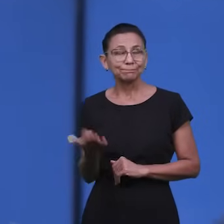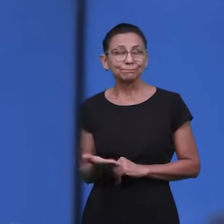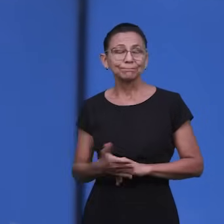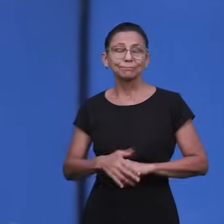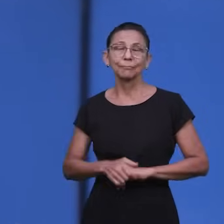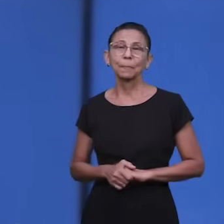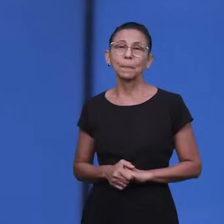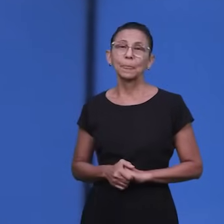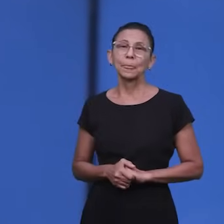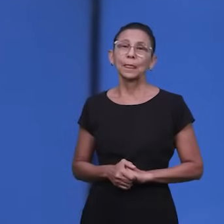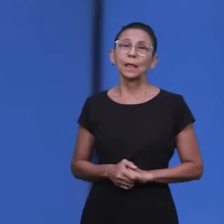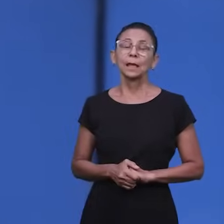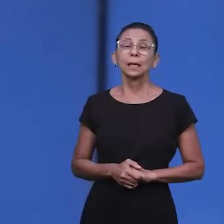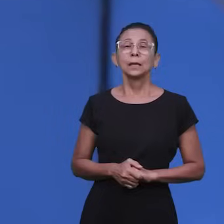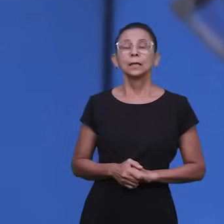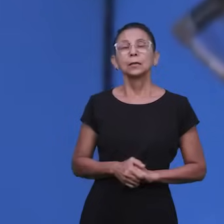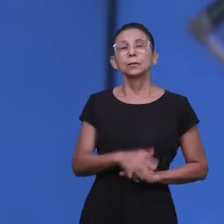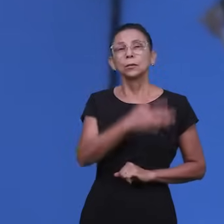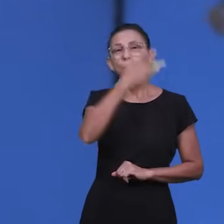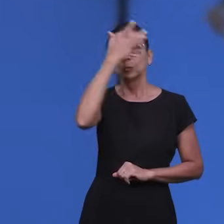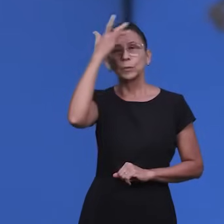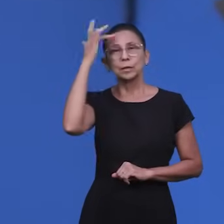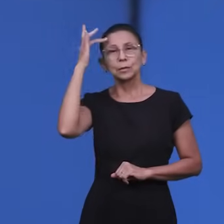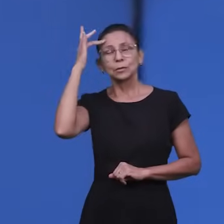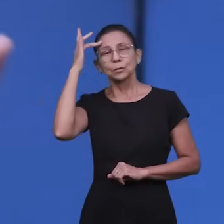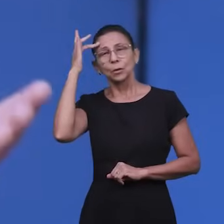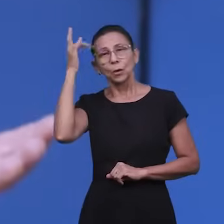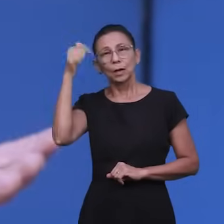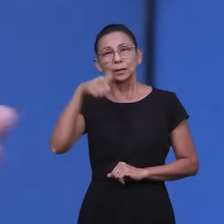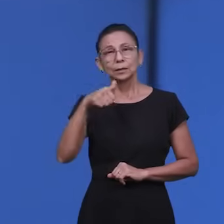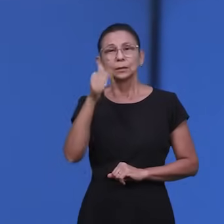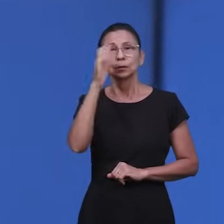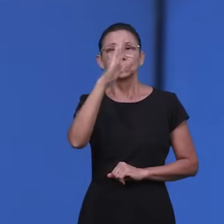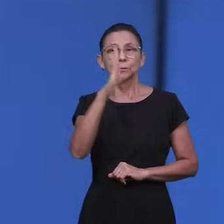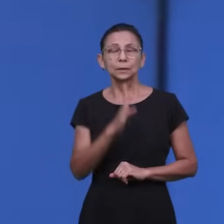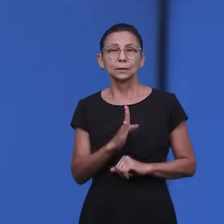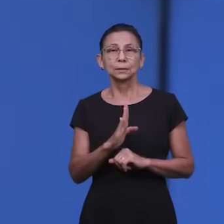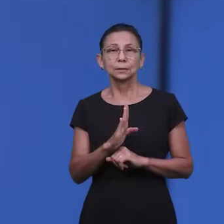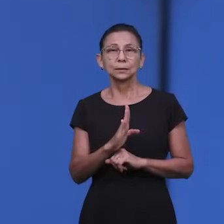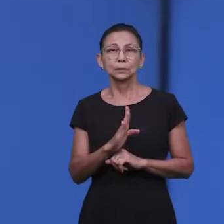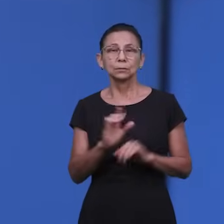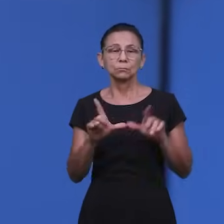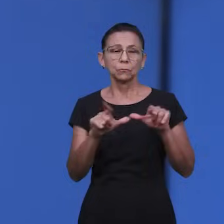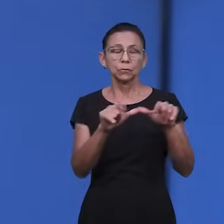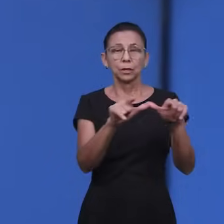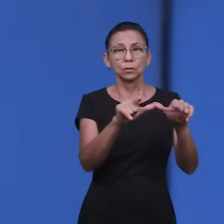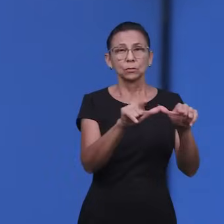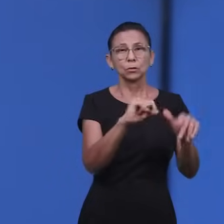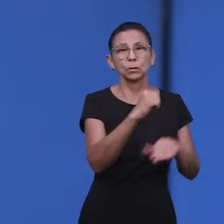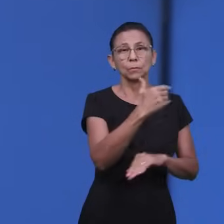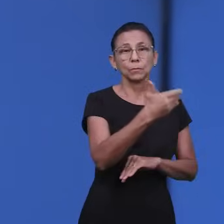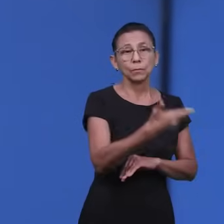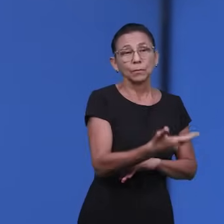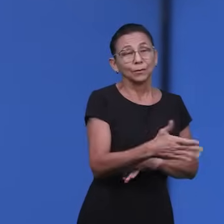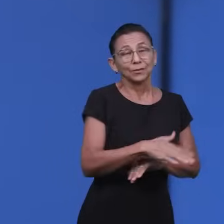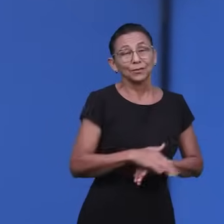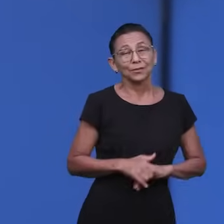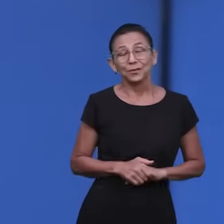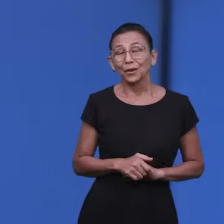que foi estudar, que foi trabalhar e que não tem contato com a igreja e sente saudade, e